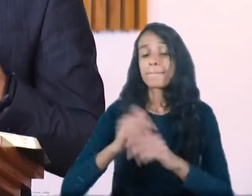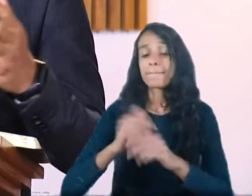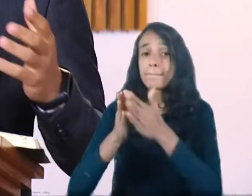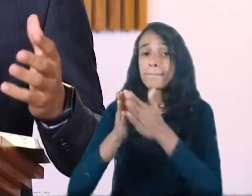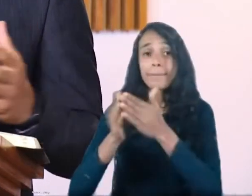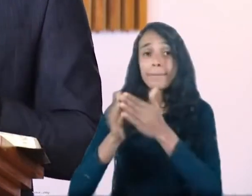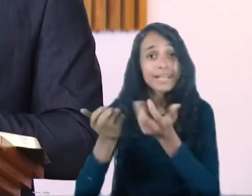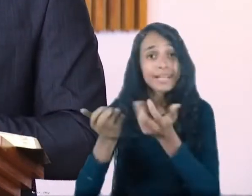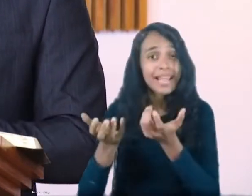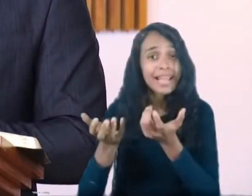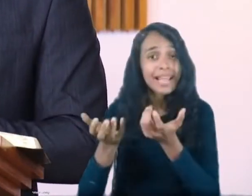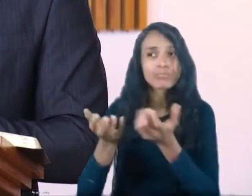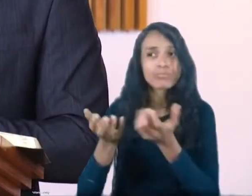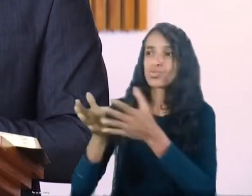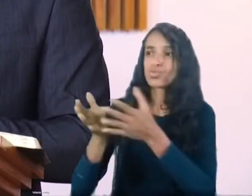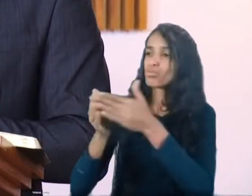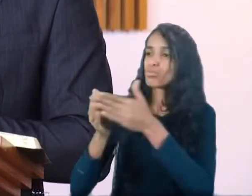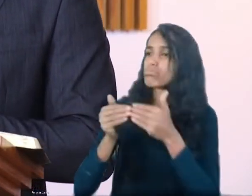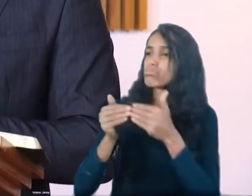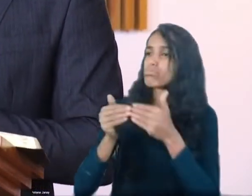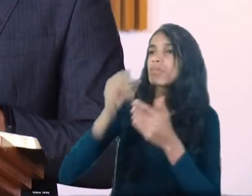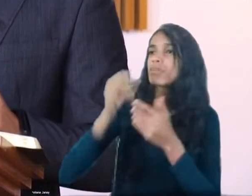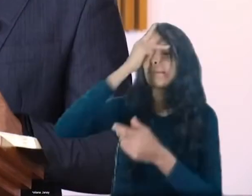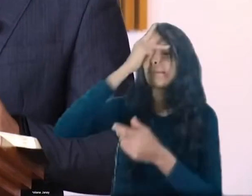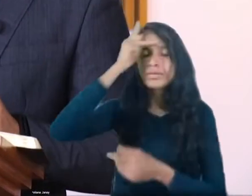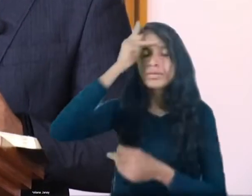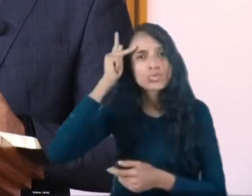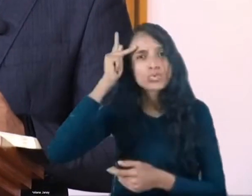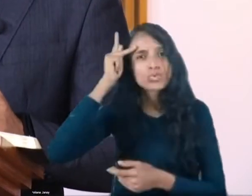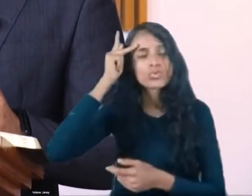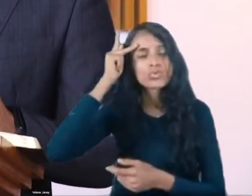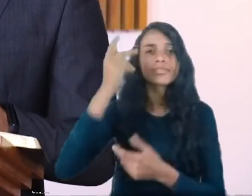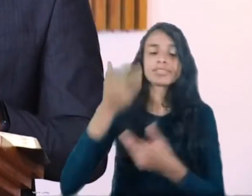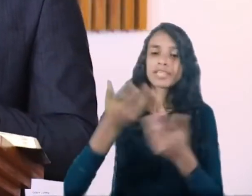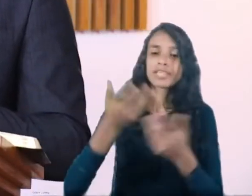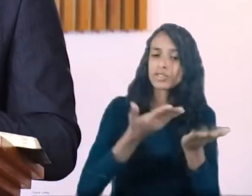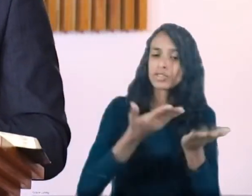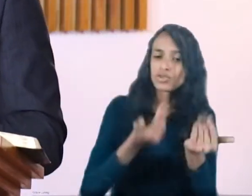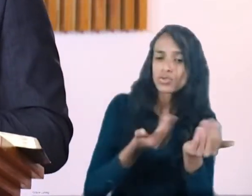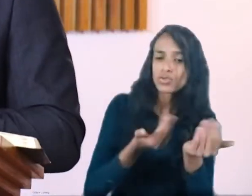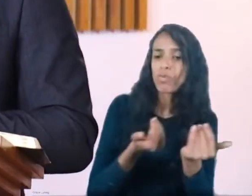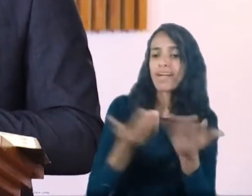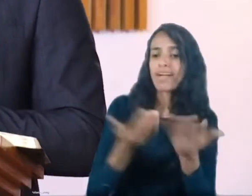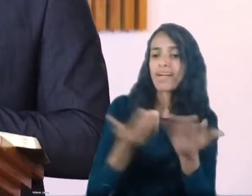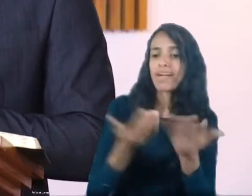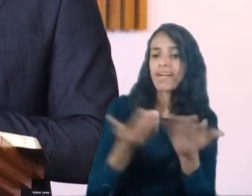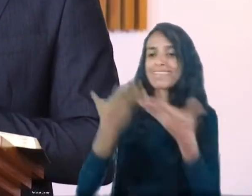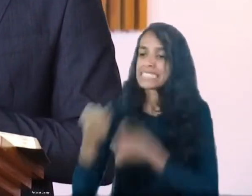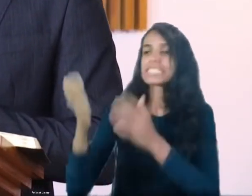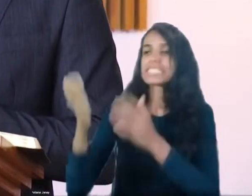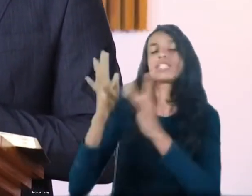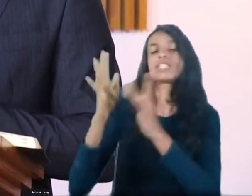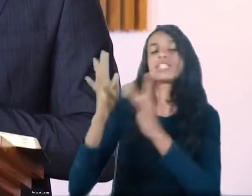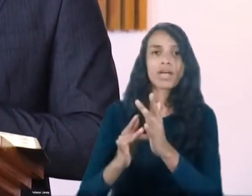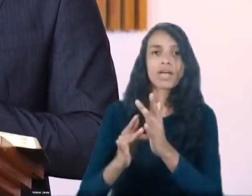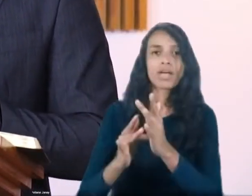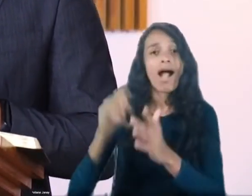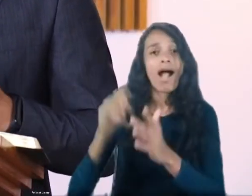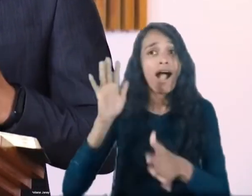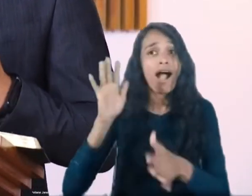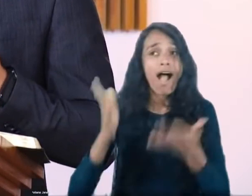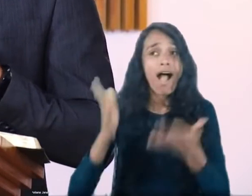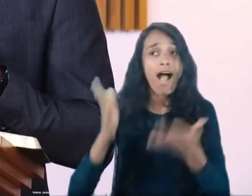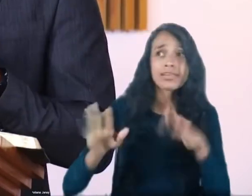em especial, os jovens. O que às vezes nós esquecemos é